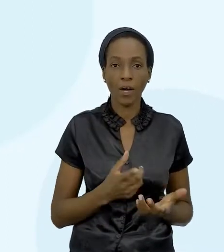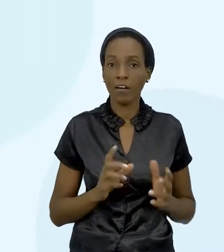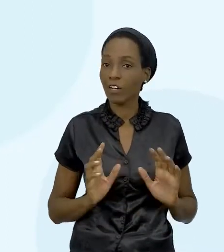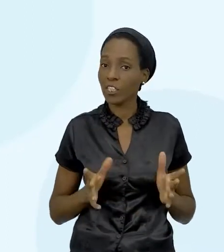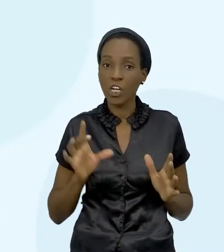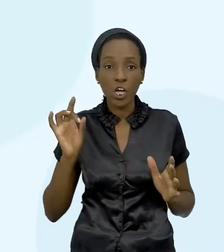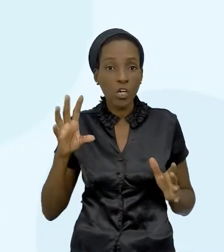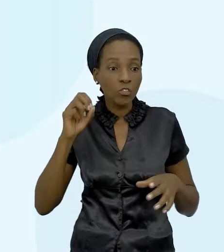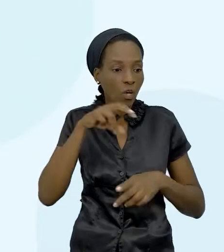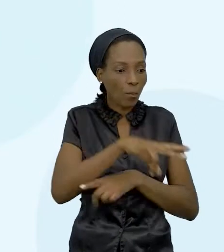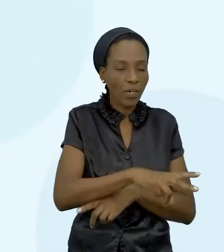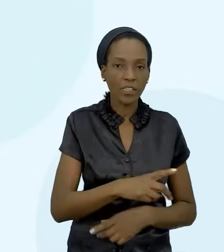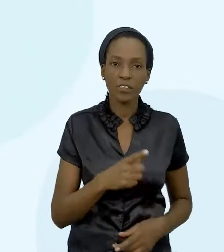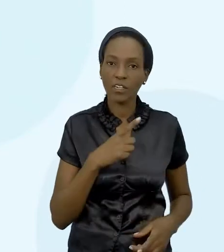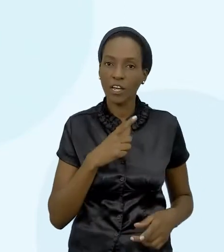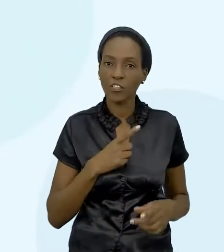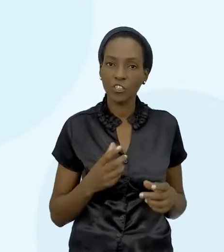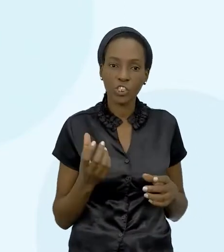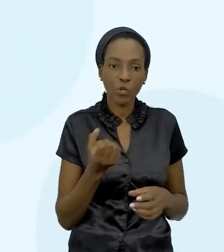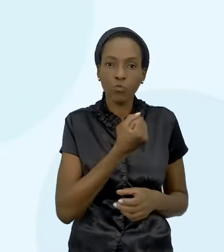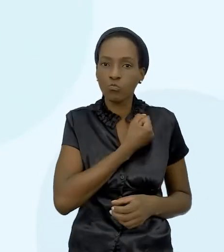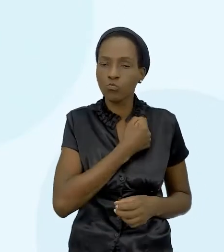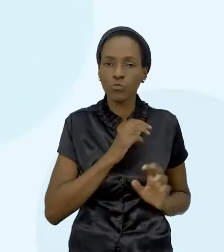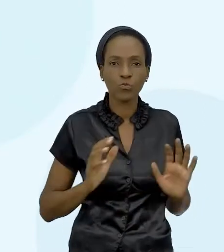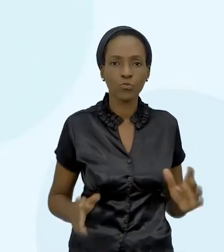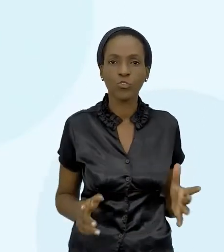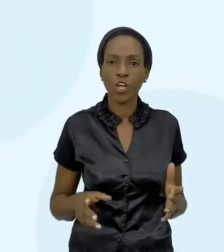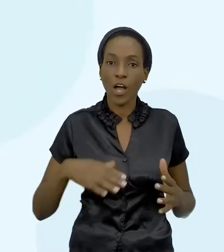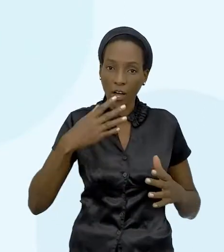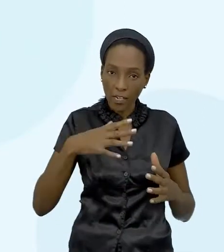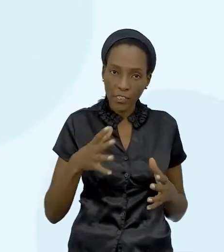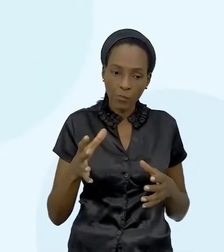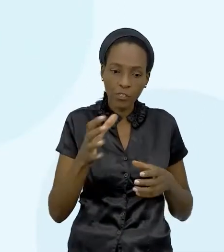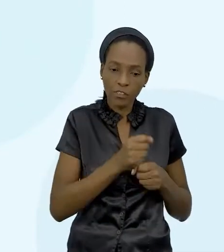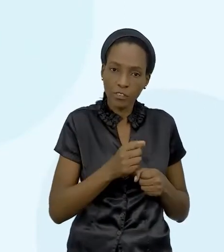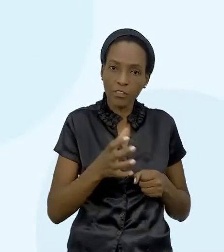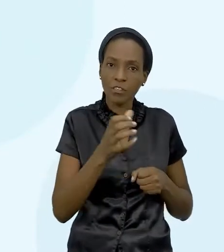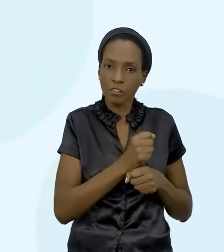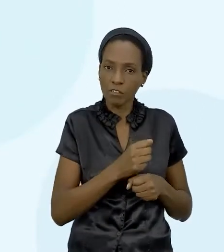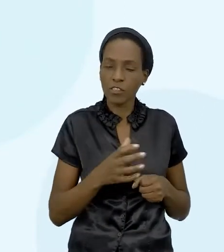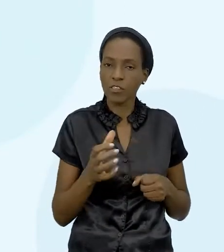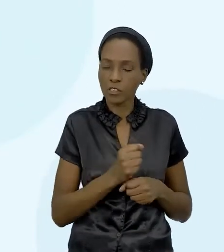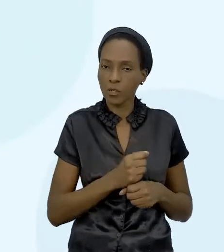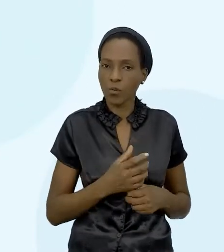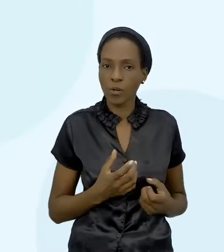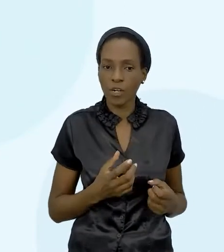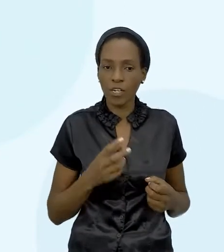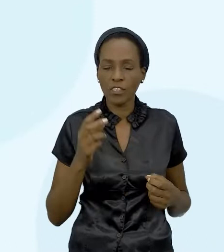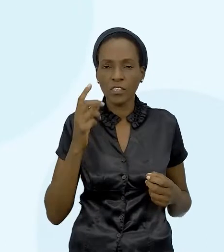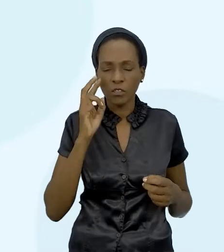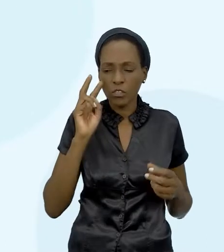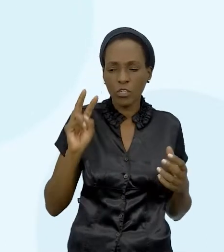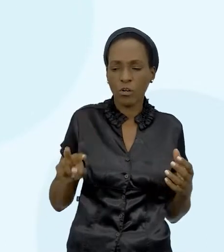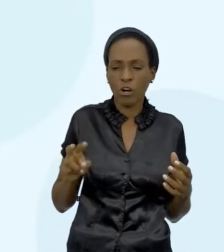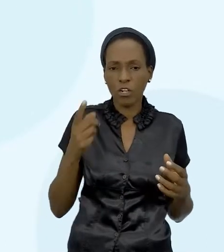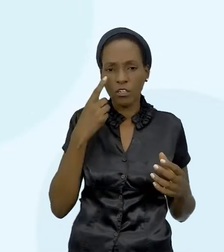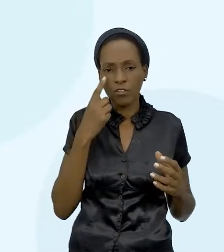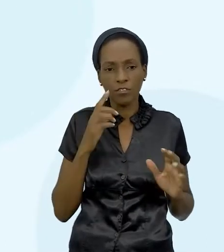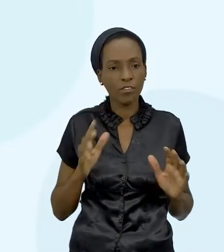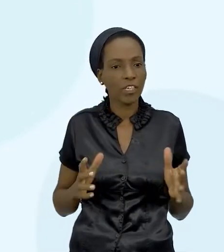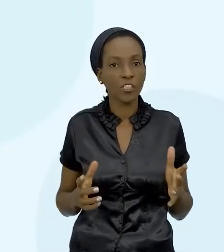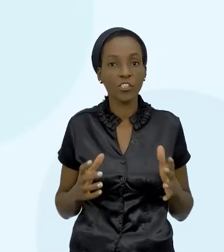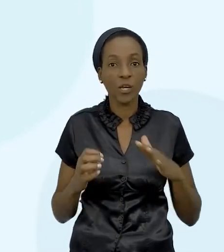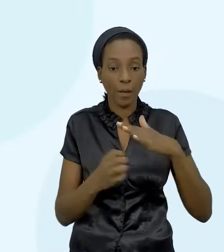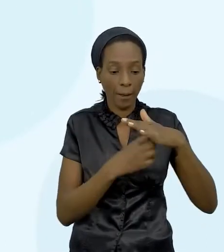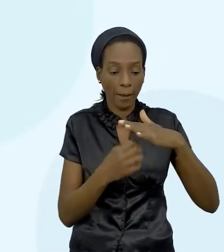depois ele ia cobrando um acréscimo. Aqui também, olha lá. O custo, quando eu olho para isso, eu já tenho que ver, ó, que essa empresa tem